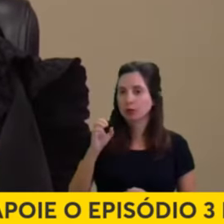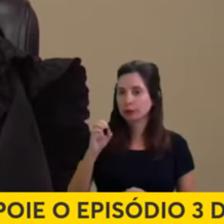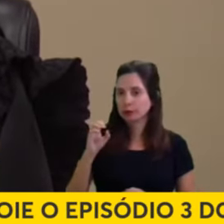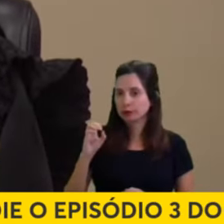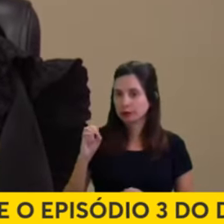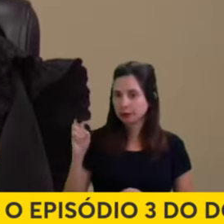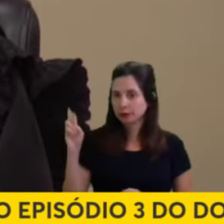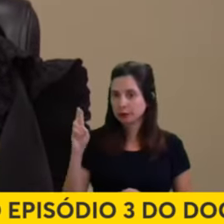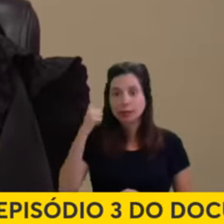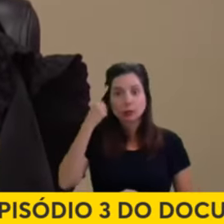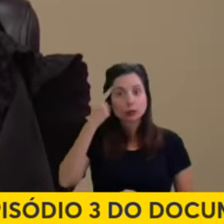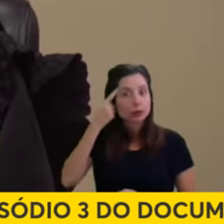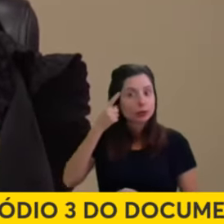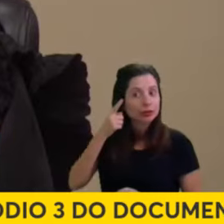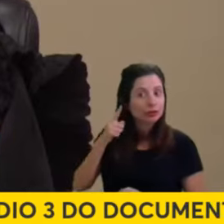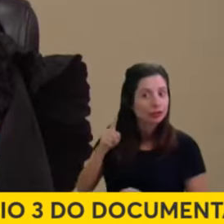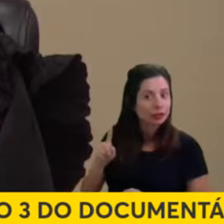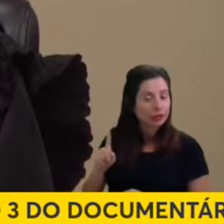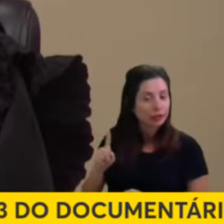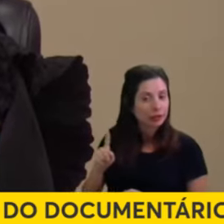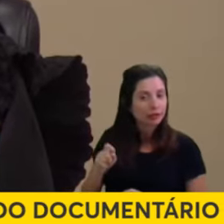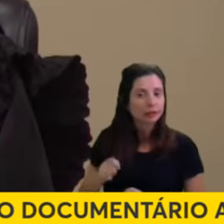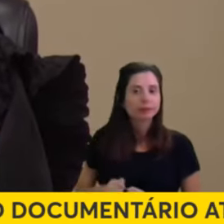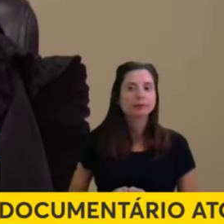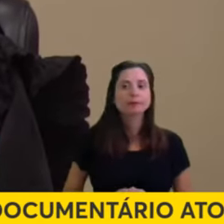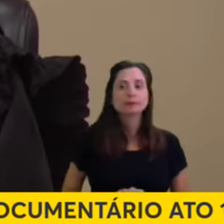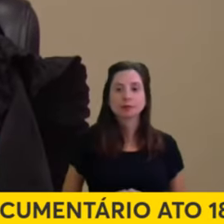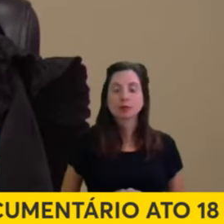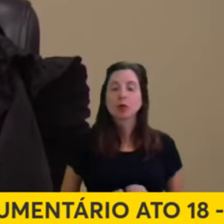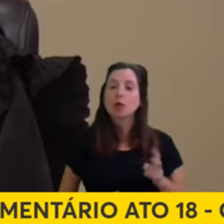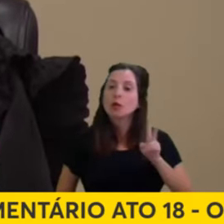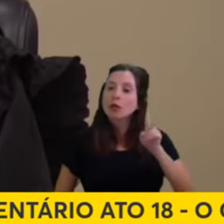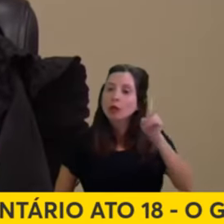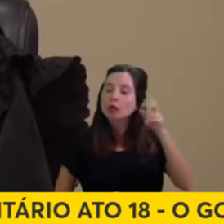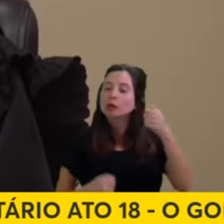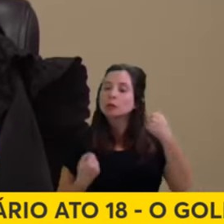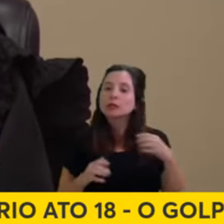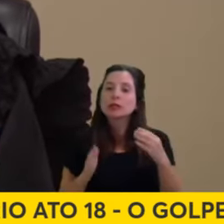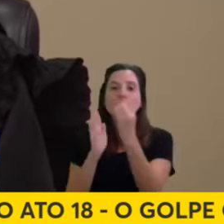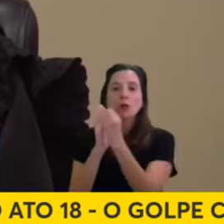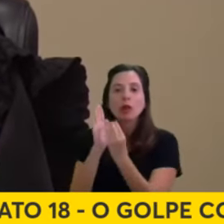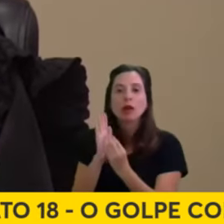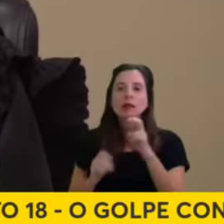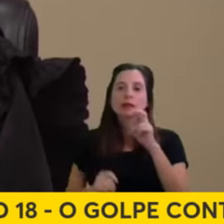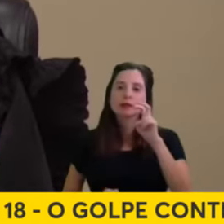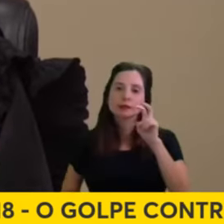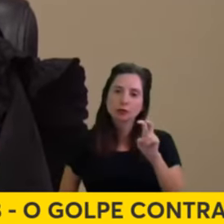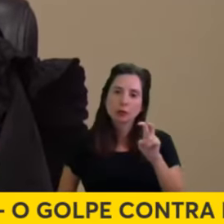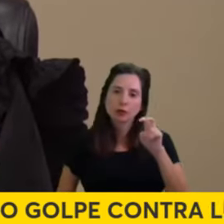dia por isso o valor que deve ser lançado na pré-campanha é de R